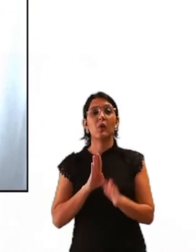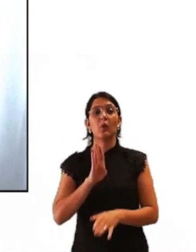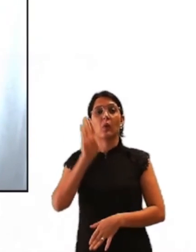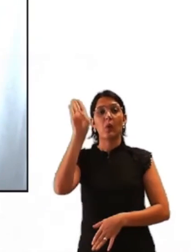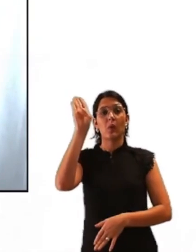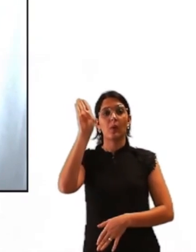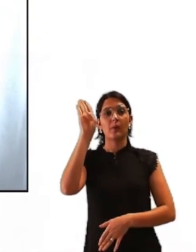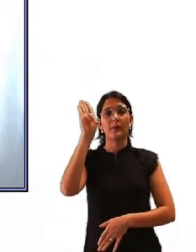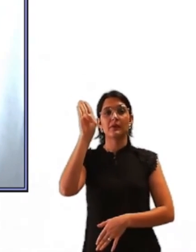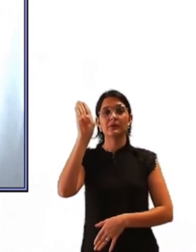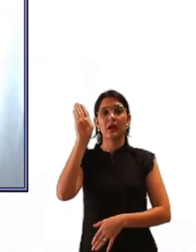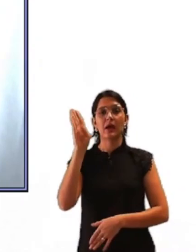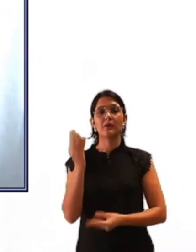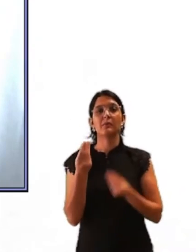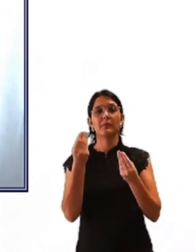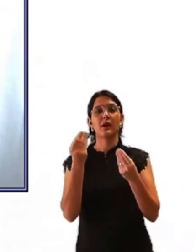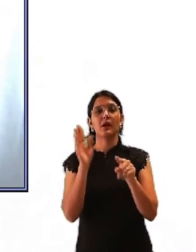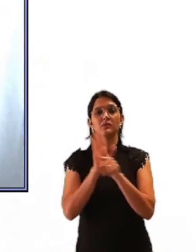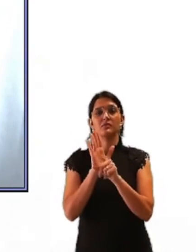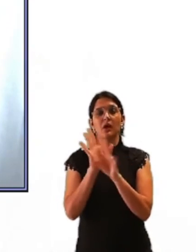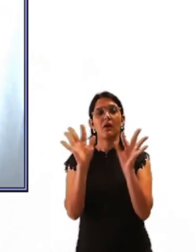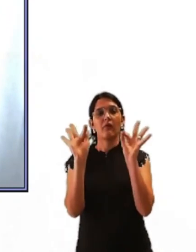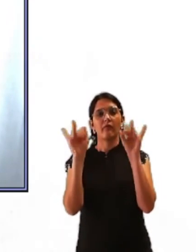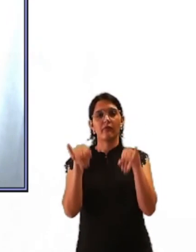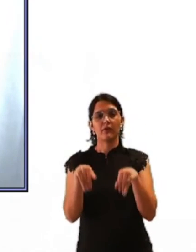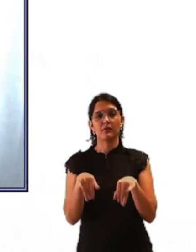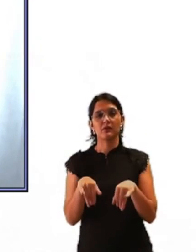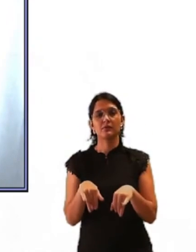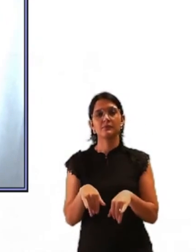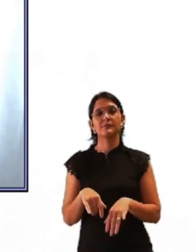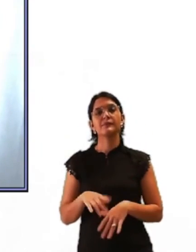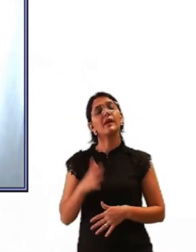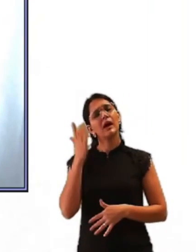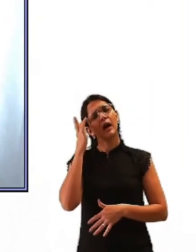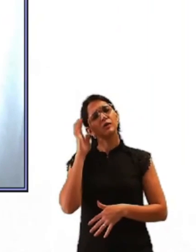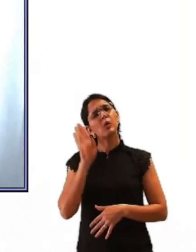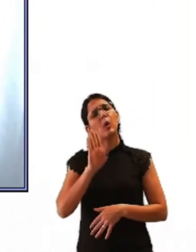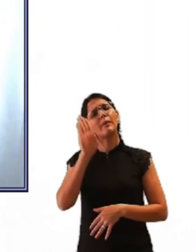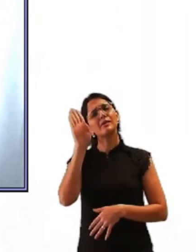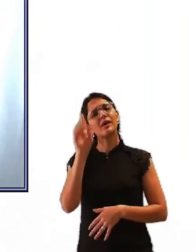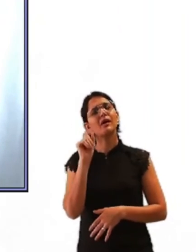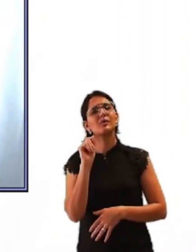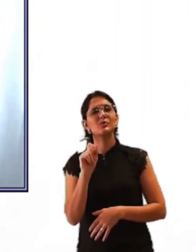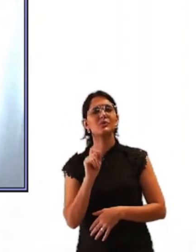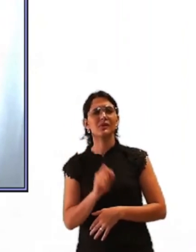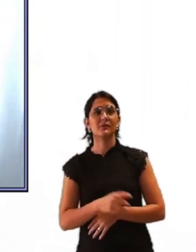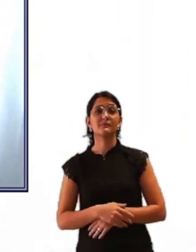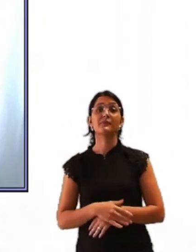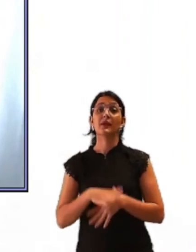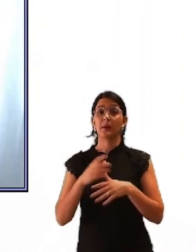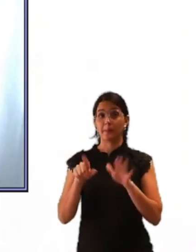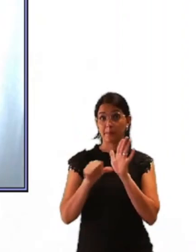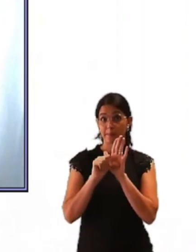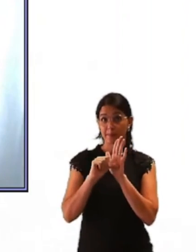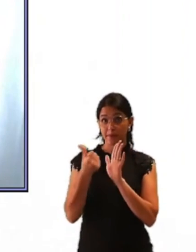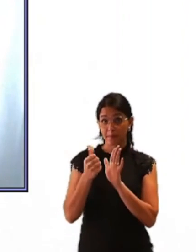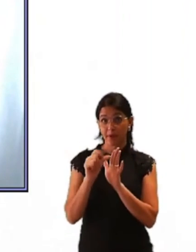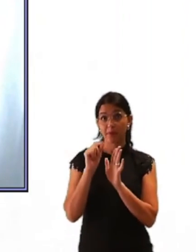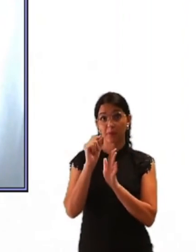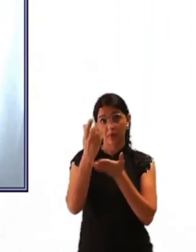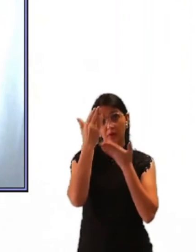para encerrar. O comentário acho que seria nessa linha mesmo. Primeiro, um comentário de agradecimento, né,